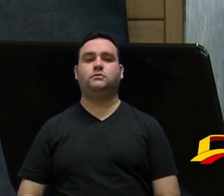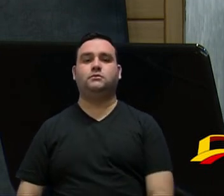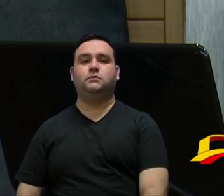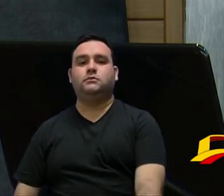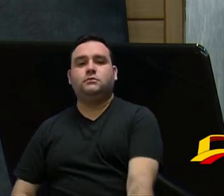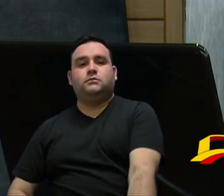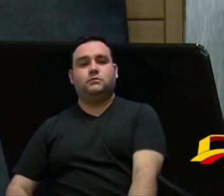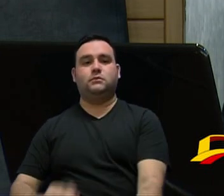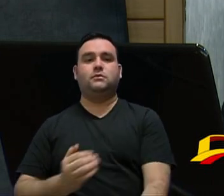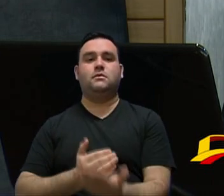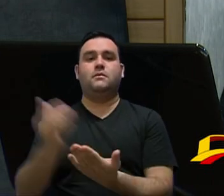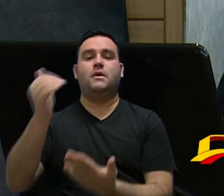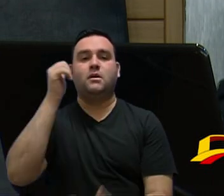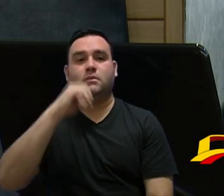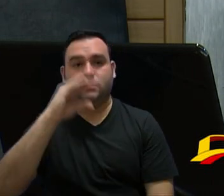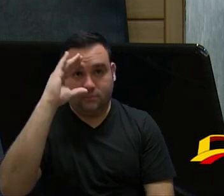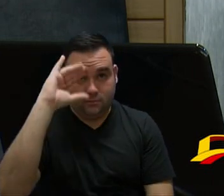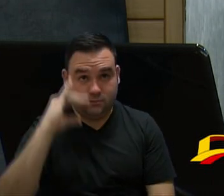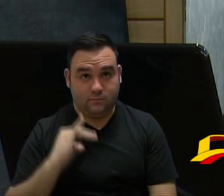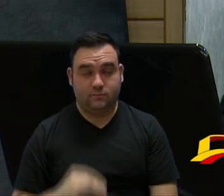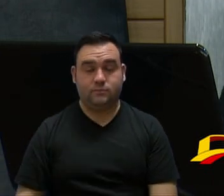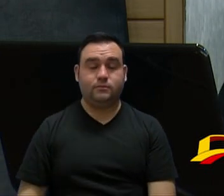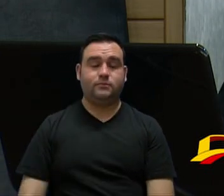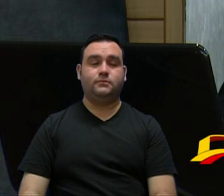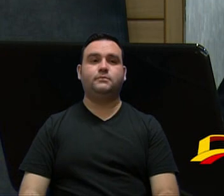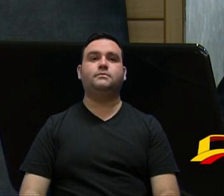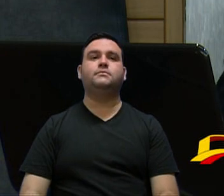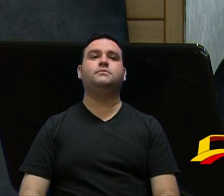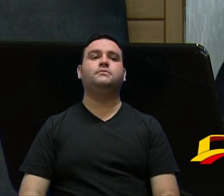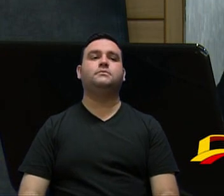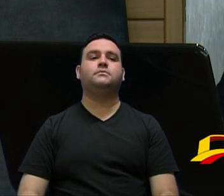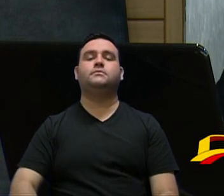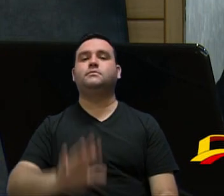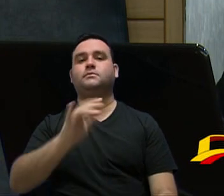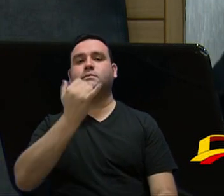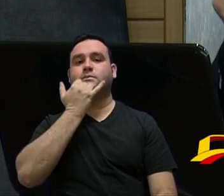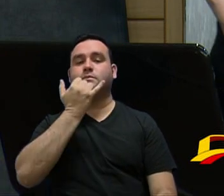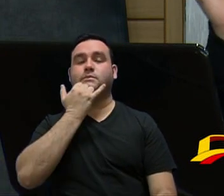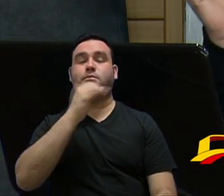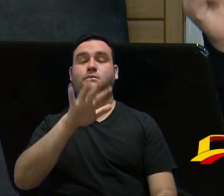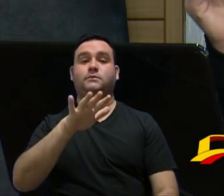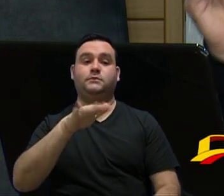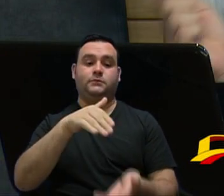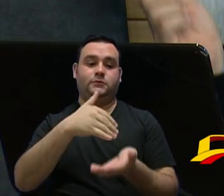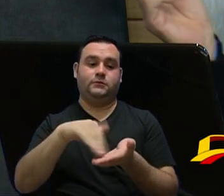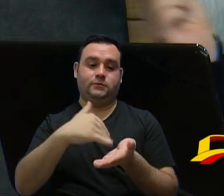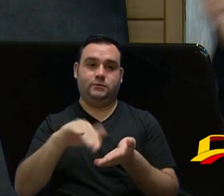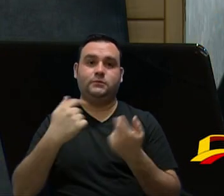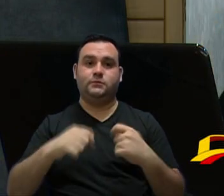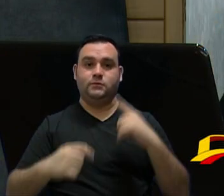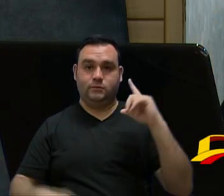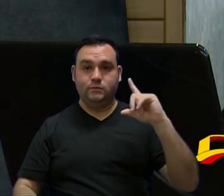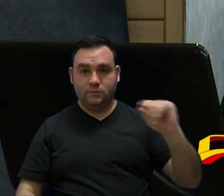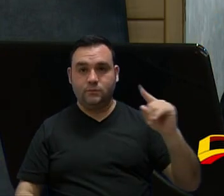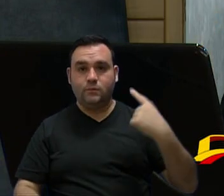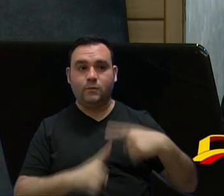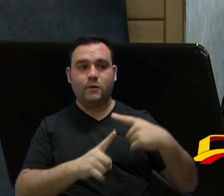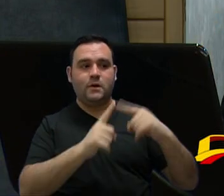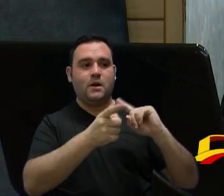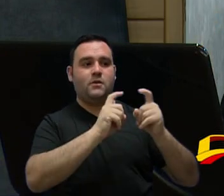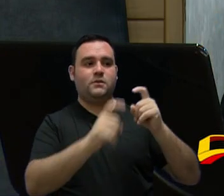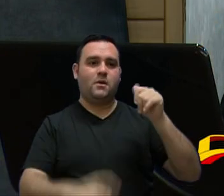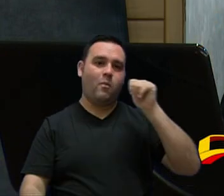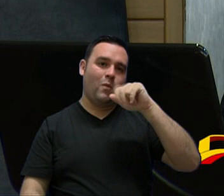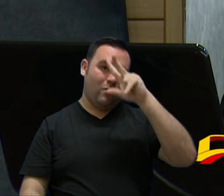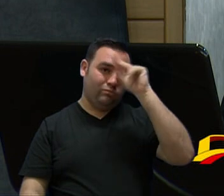tá começando o vereadora iara bernardi o vereadora perdão o secretário teve que se ausentar porque está